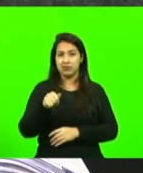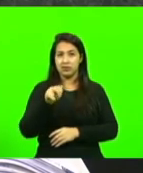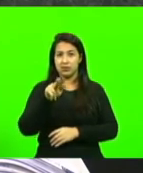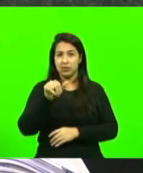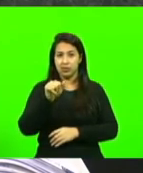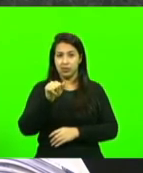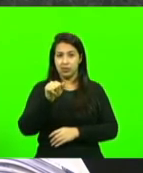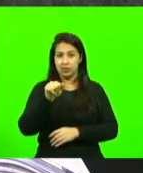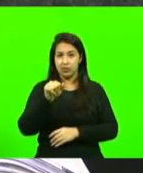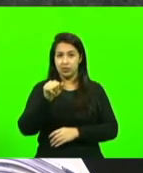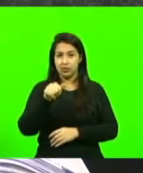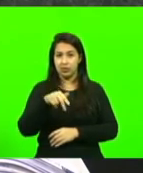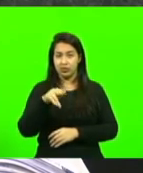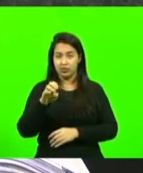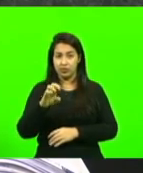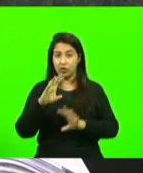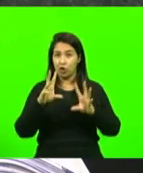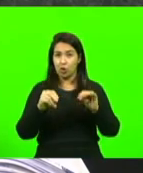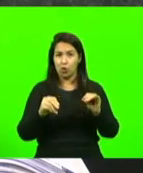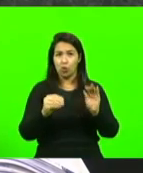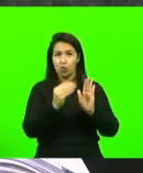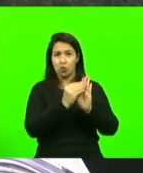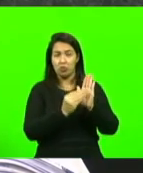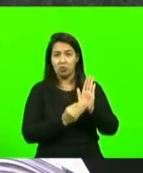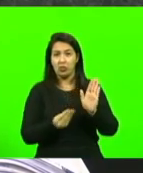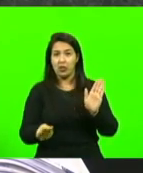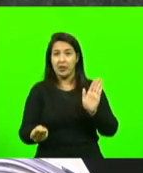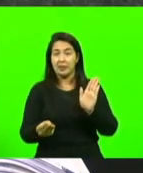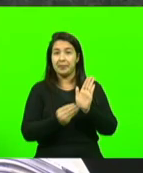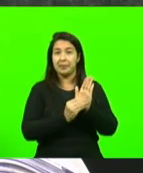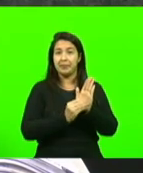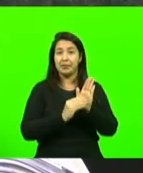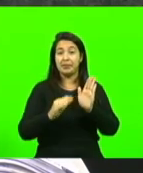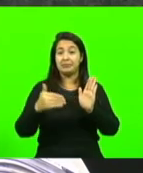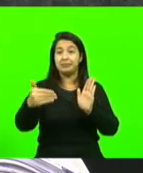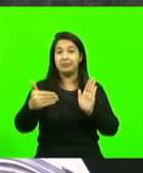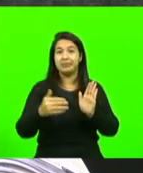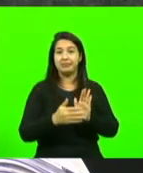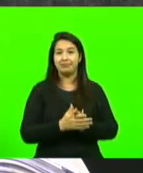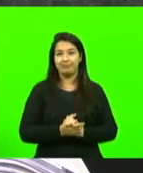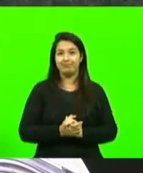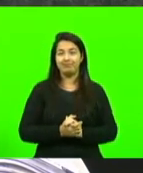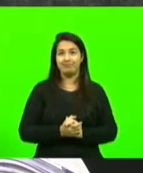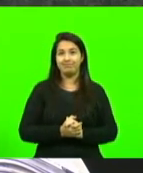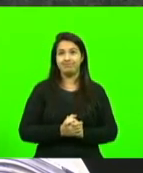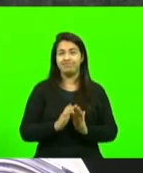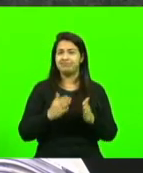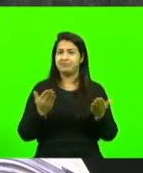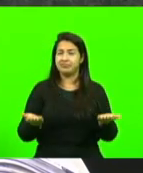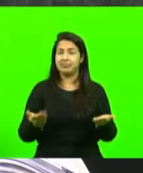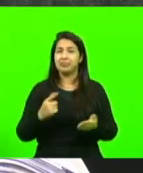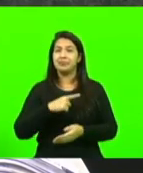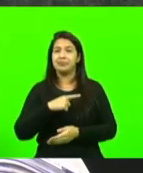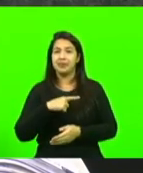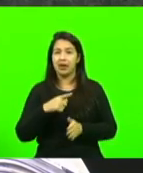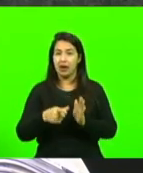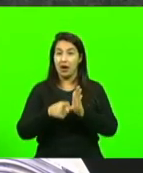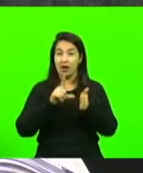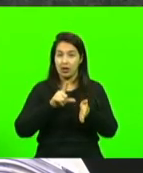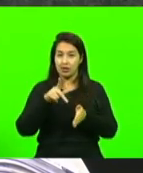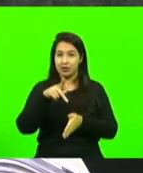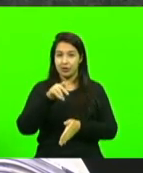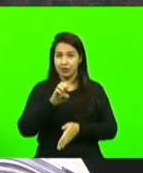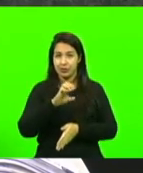deixou todo ferramental para implementá-lo nos demais dispositivos então nós tínhamos antes da